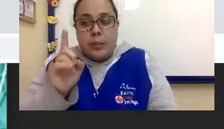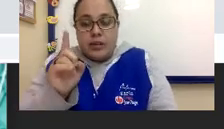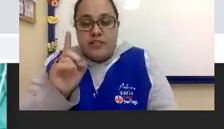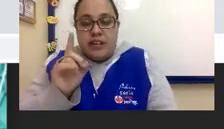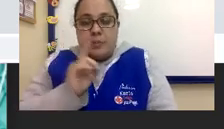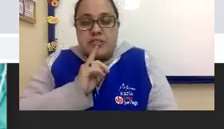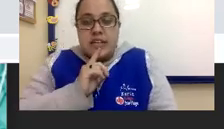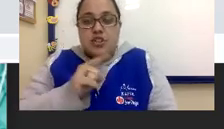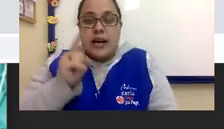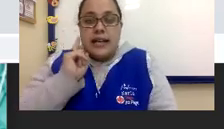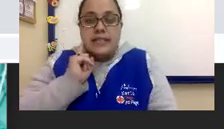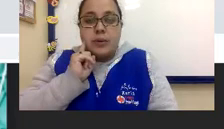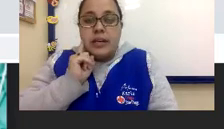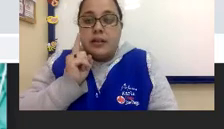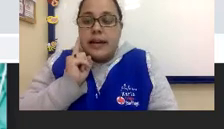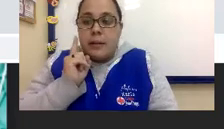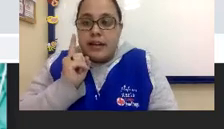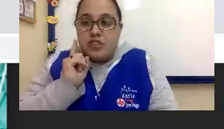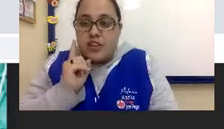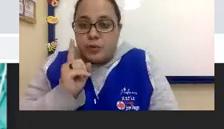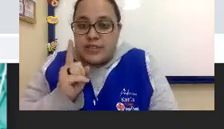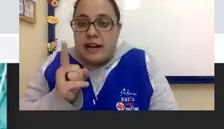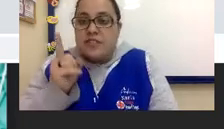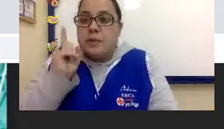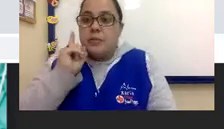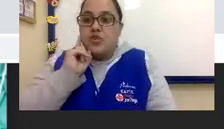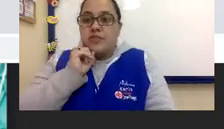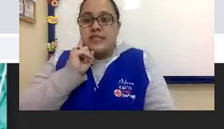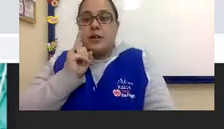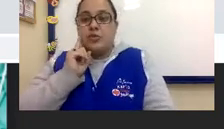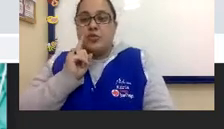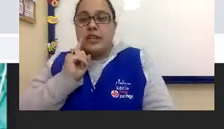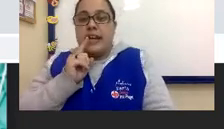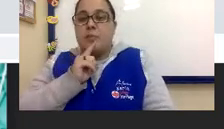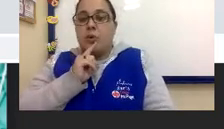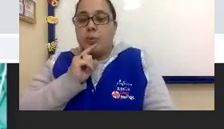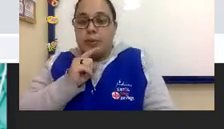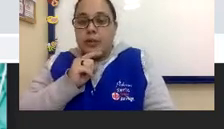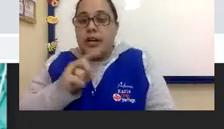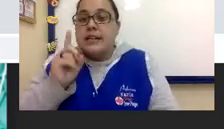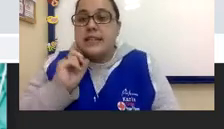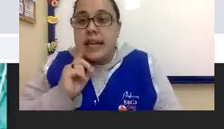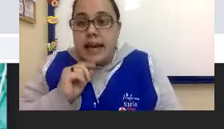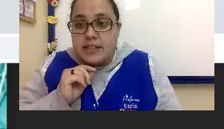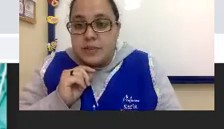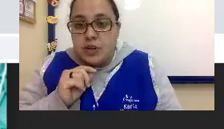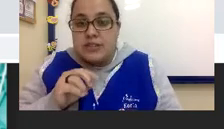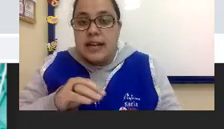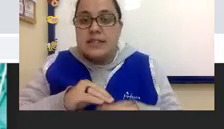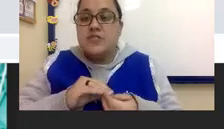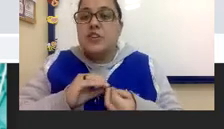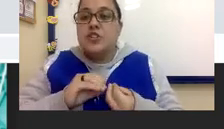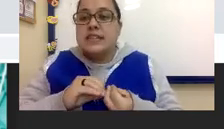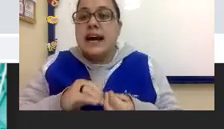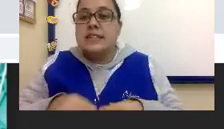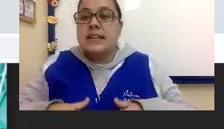Aí, o que a Pro estava falando para vocês, ó, elas são inteiramente responsáveis pela absorção dos nutrientes pelo corpo humano. Sem elas, pessoal, sem